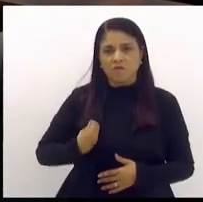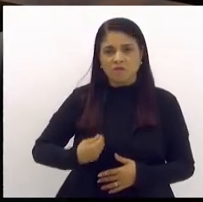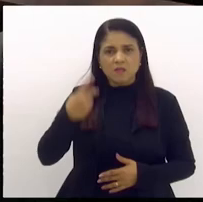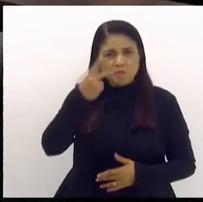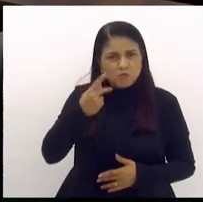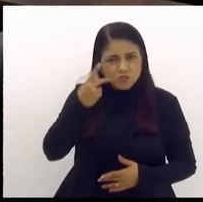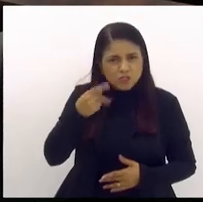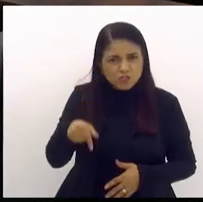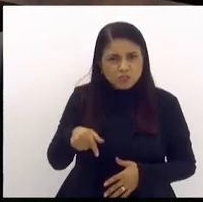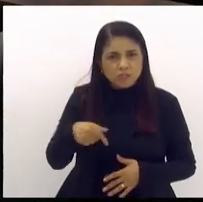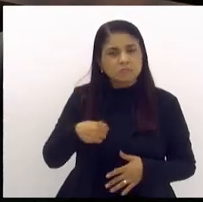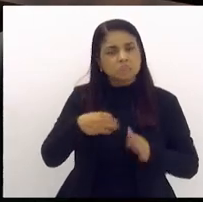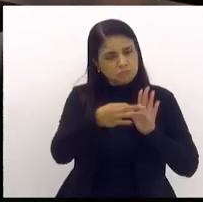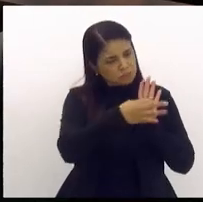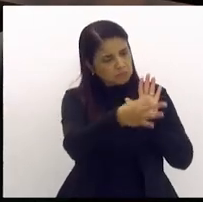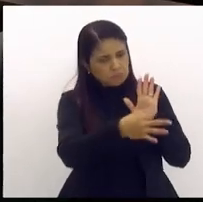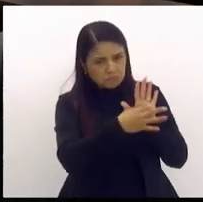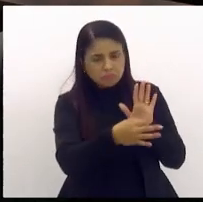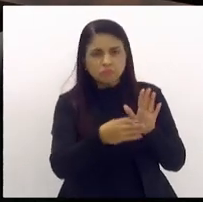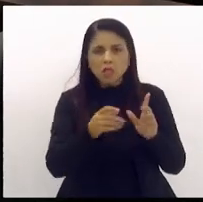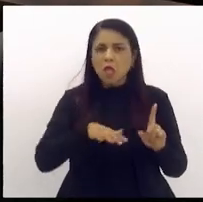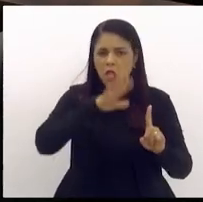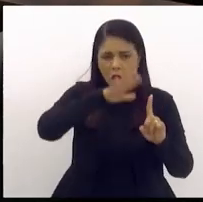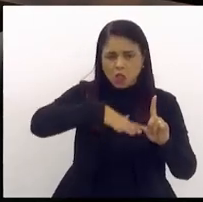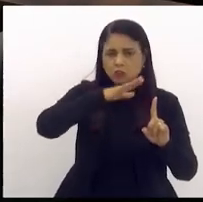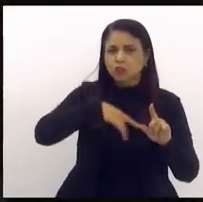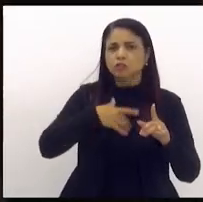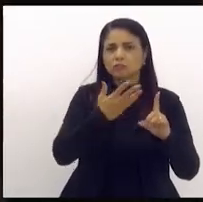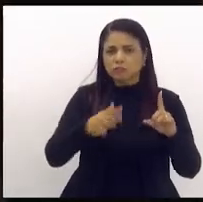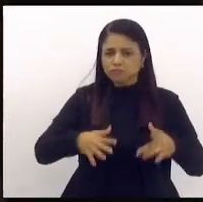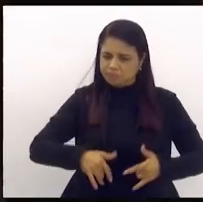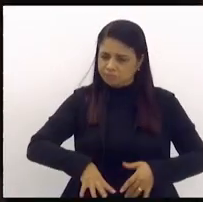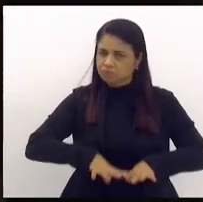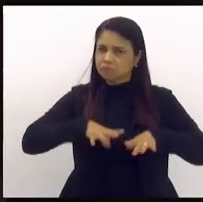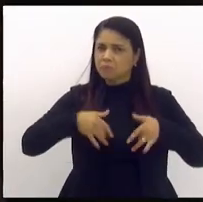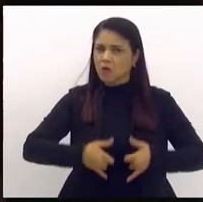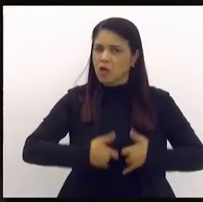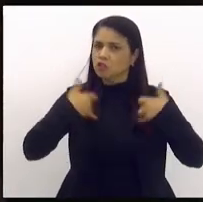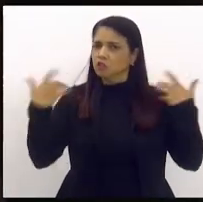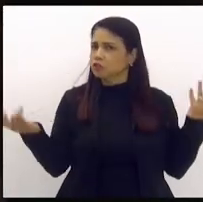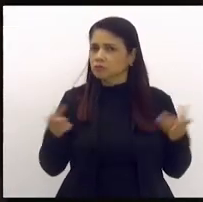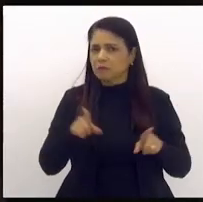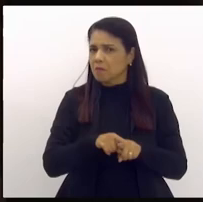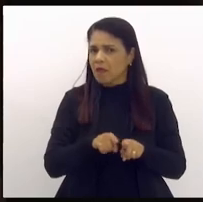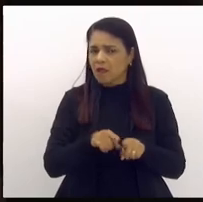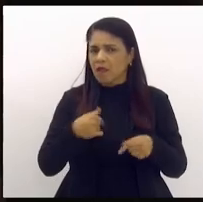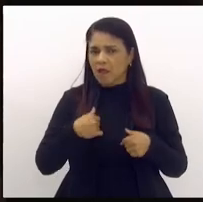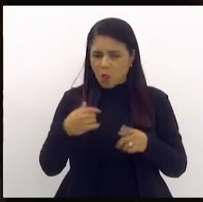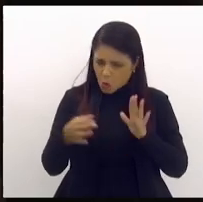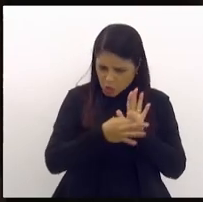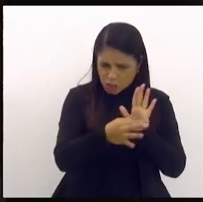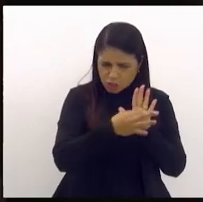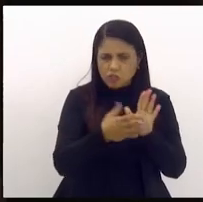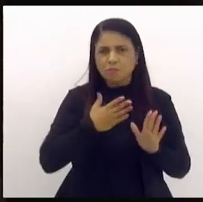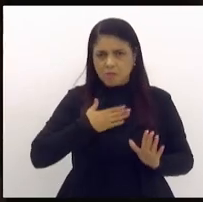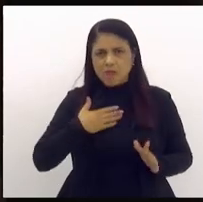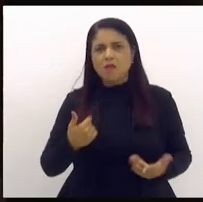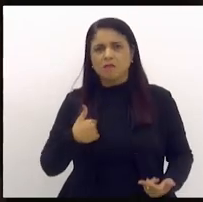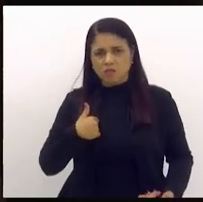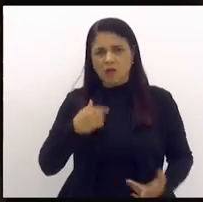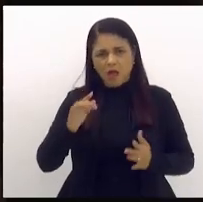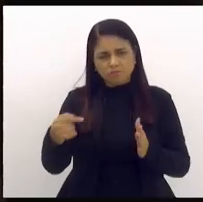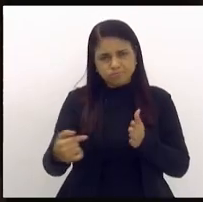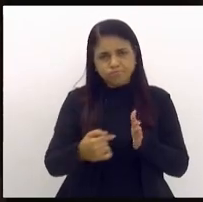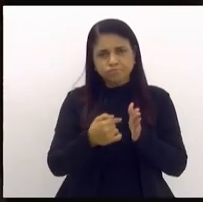estar sujeito a críticas e elogios, pô. Eu sou criticado pra caramba. Vossa Excelência já